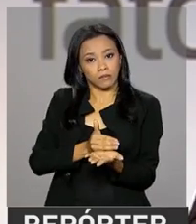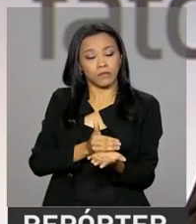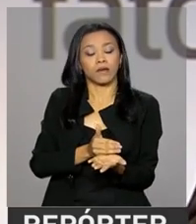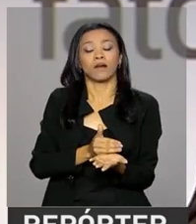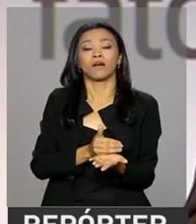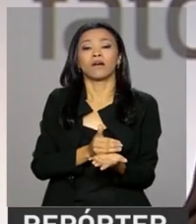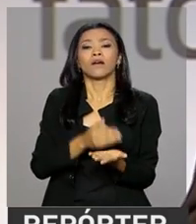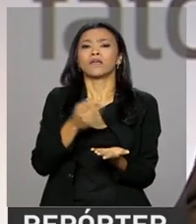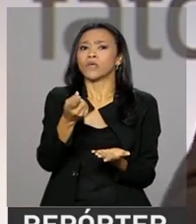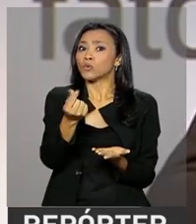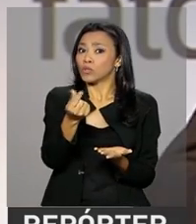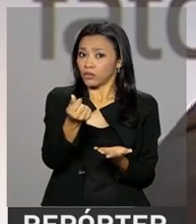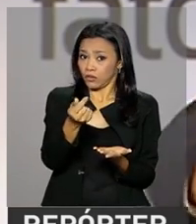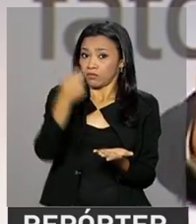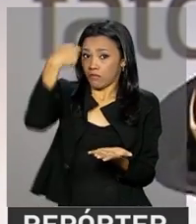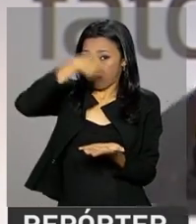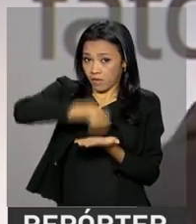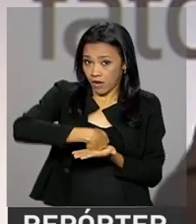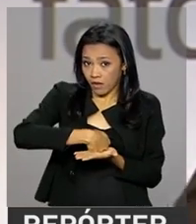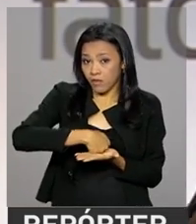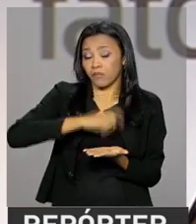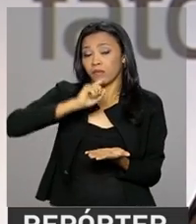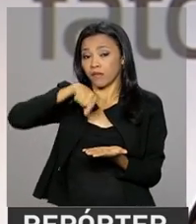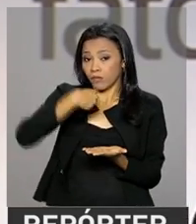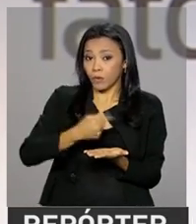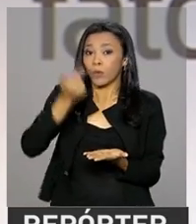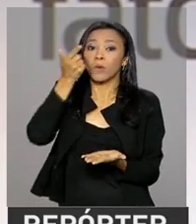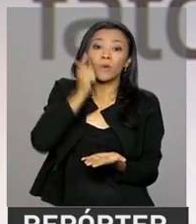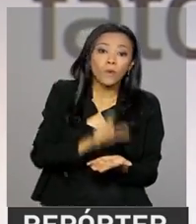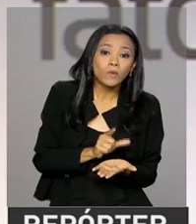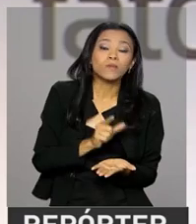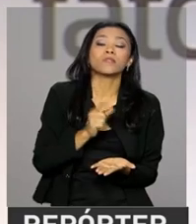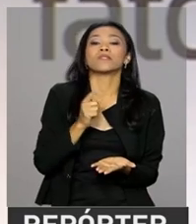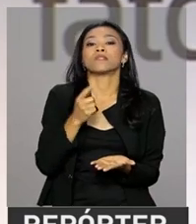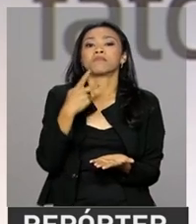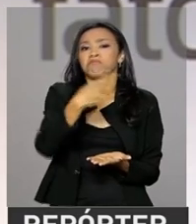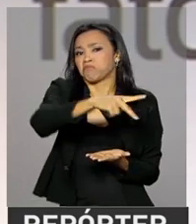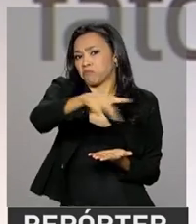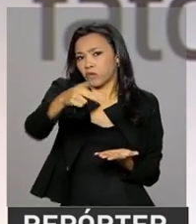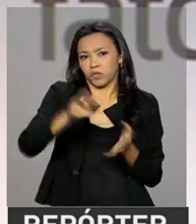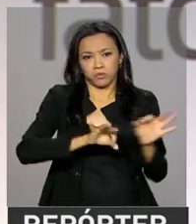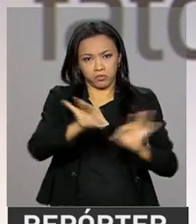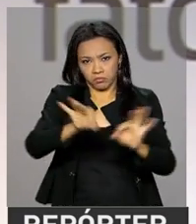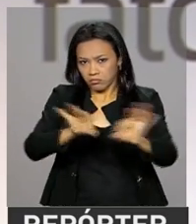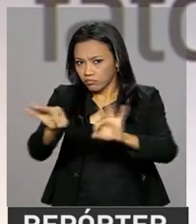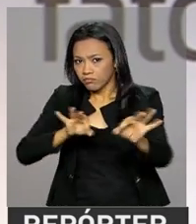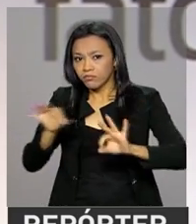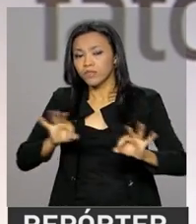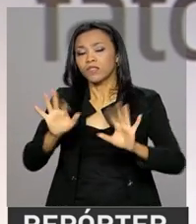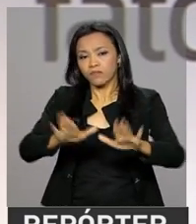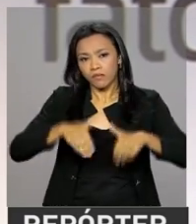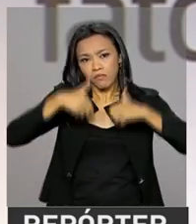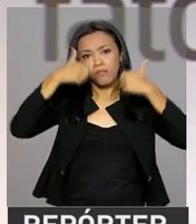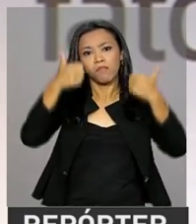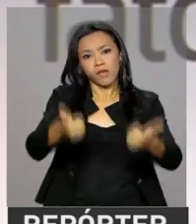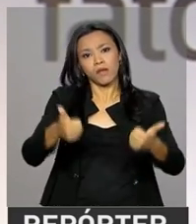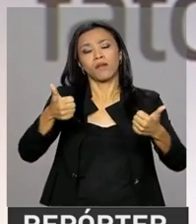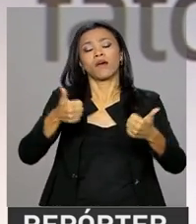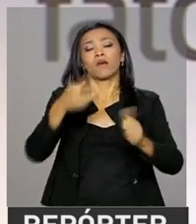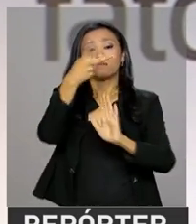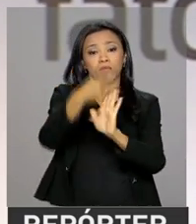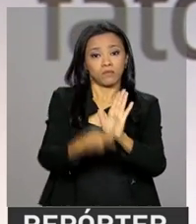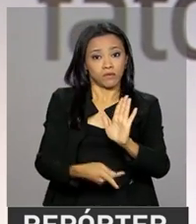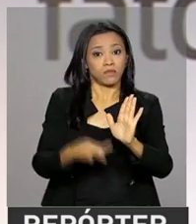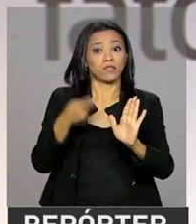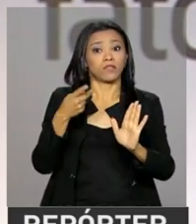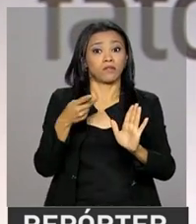dos dos pagamentos para com isso abrir espaço dentro da sua programação e isso melhora a viabilidade econômica dos projetos